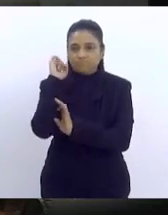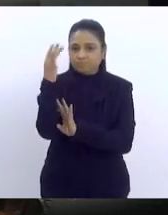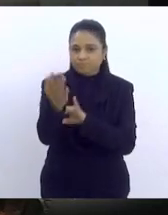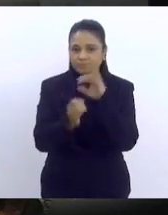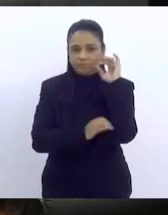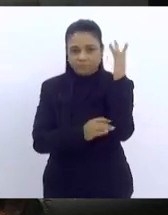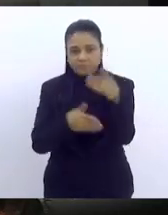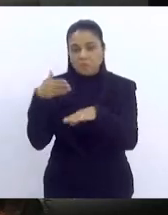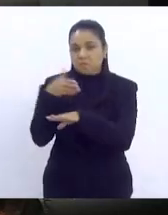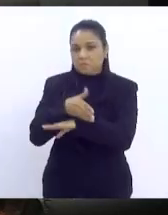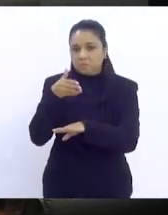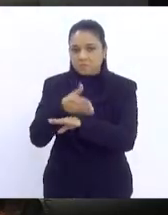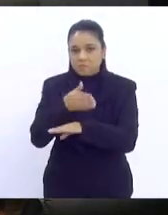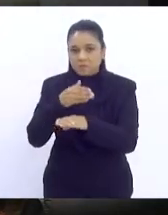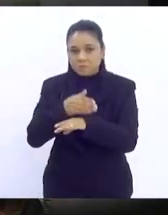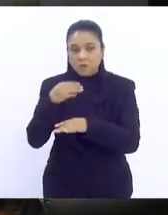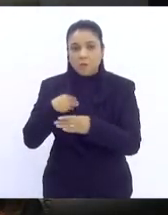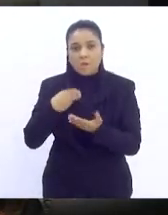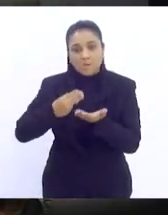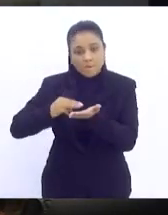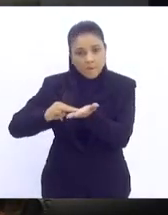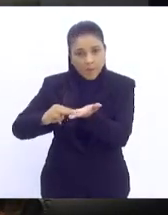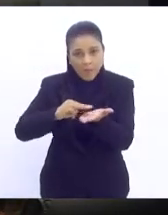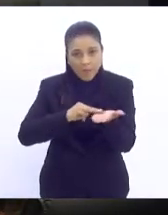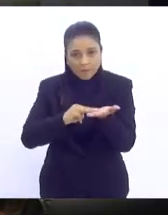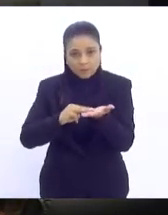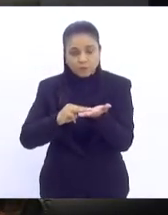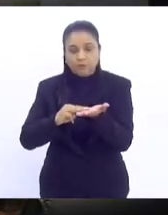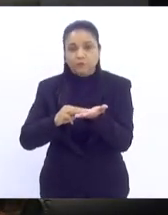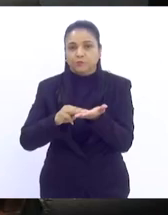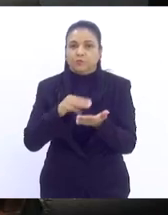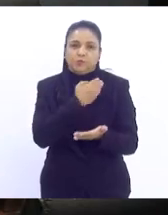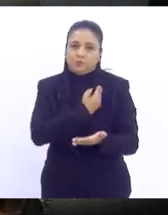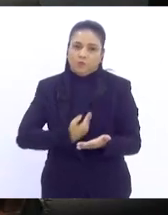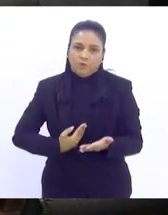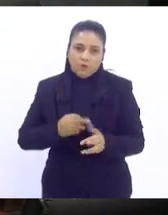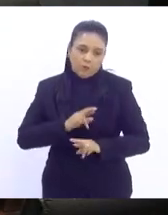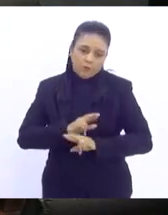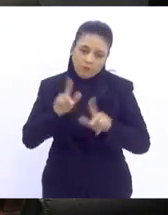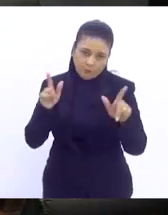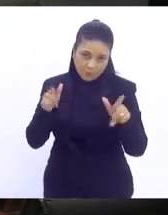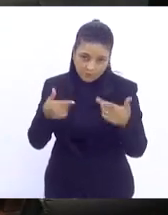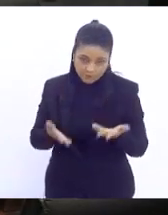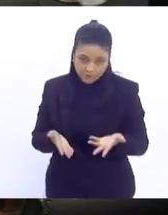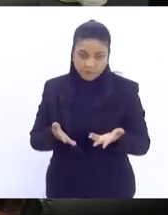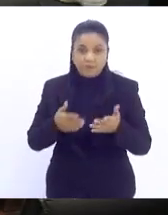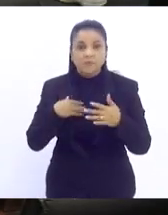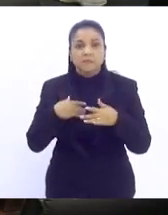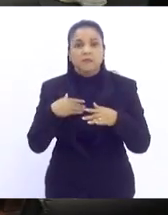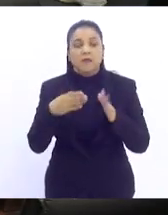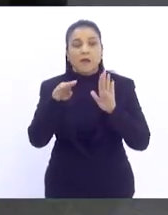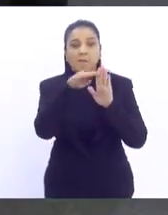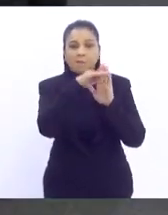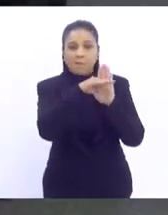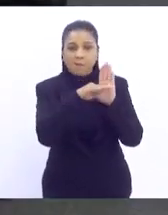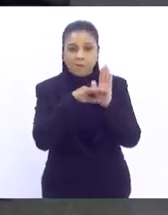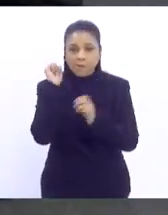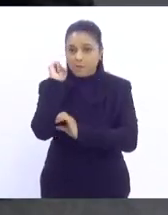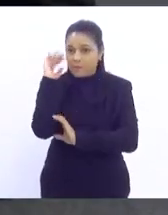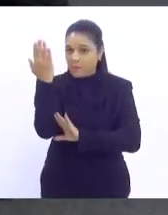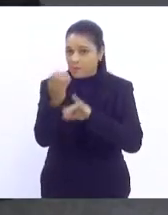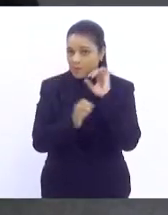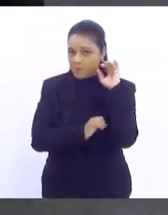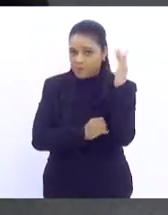da participação de membros não governamentais a pauta do meio ambiente Carlos bink é uma pauta super